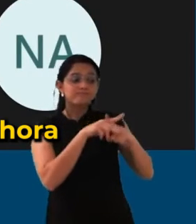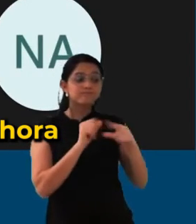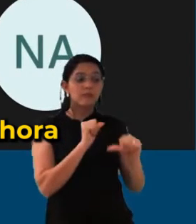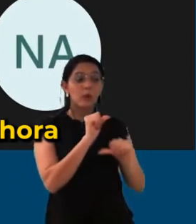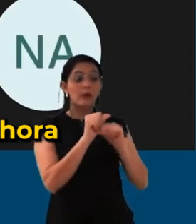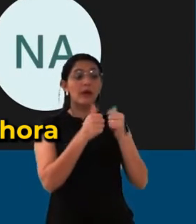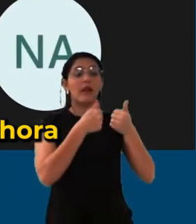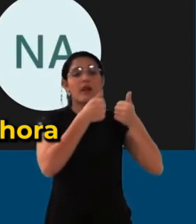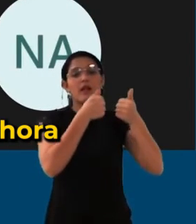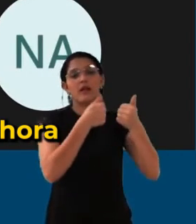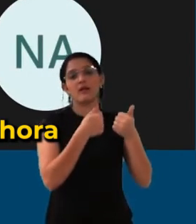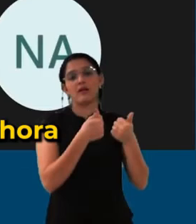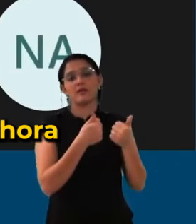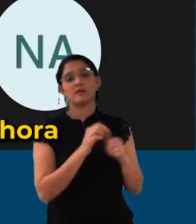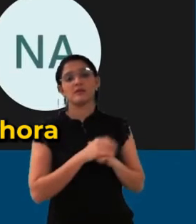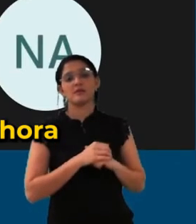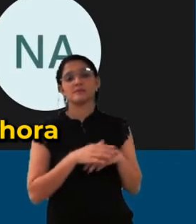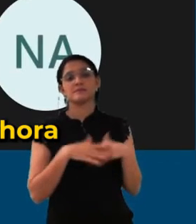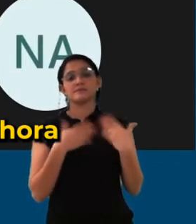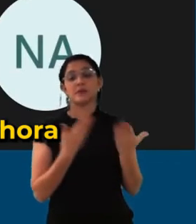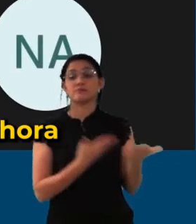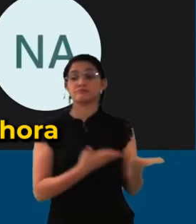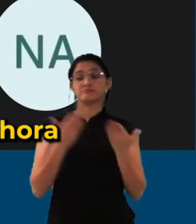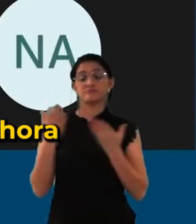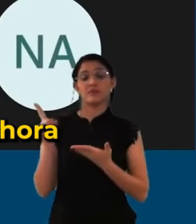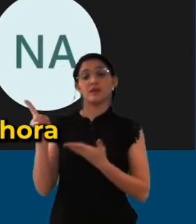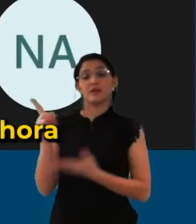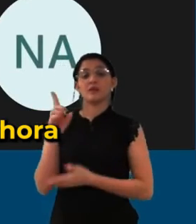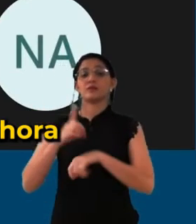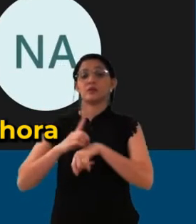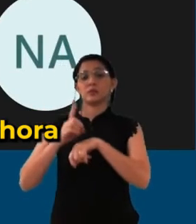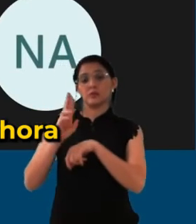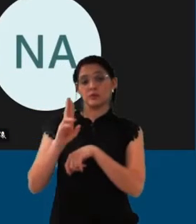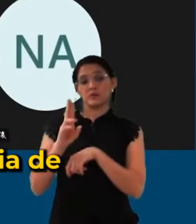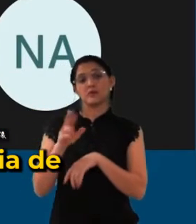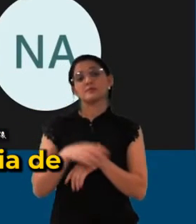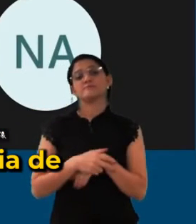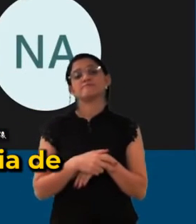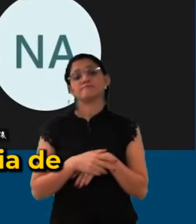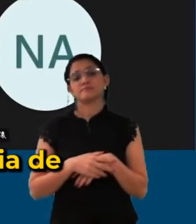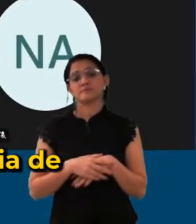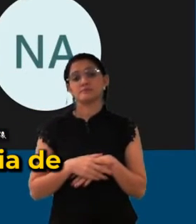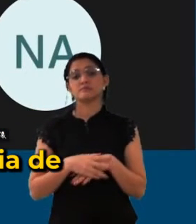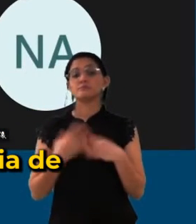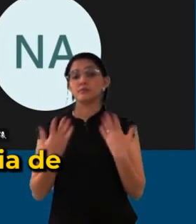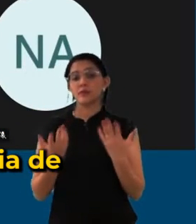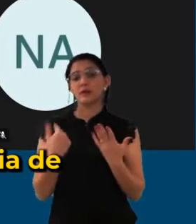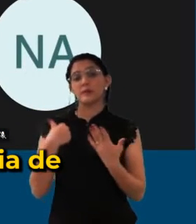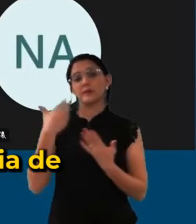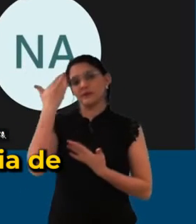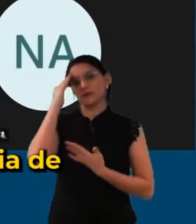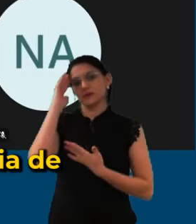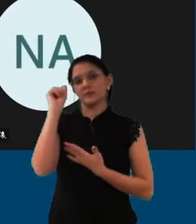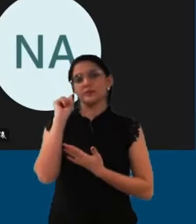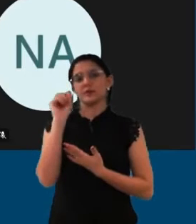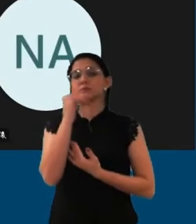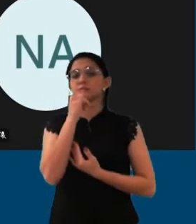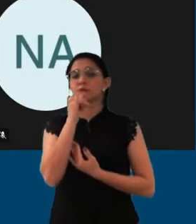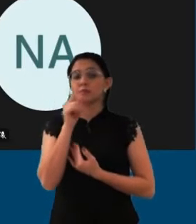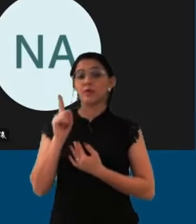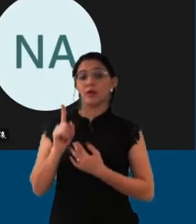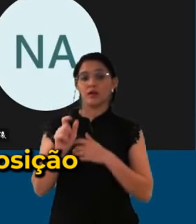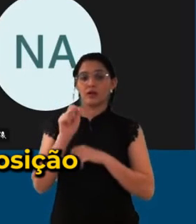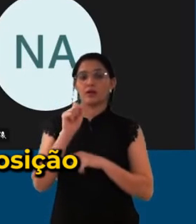volto para a senhora, doutora, é o seguinte: vamos dizer, eu vou entender aqui que o doutor Alisson, ele acenou com a ideia de que,